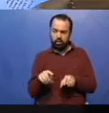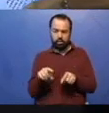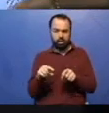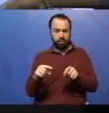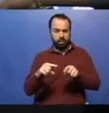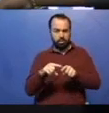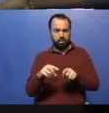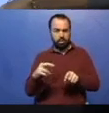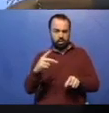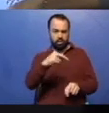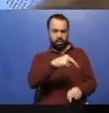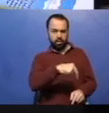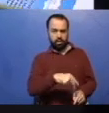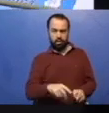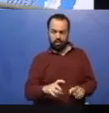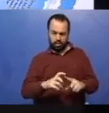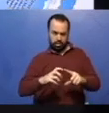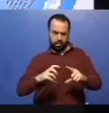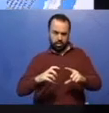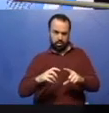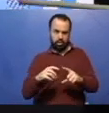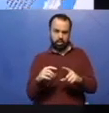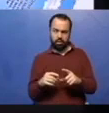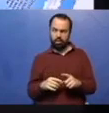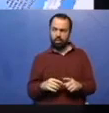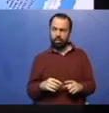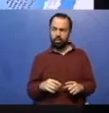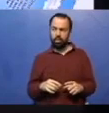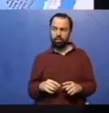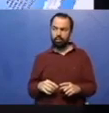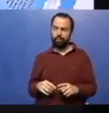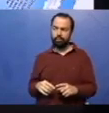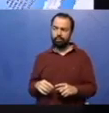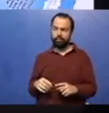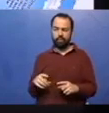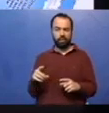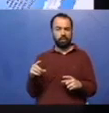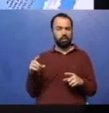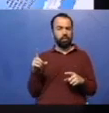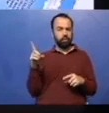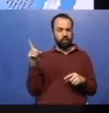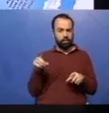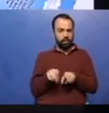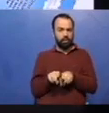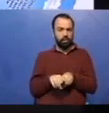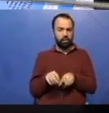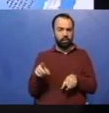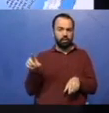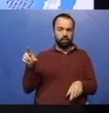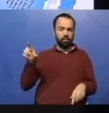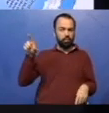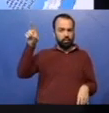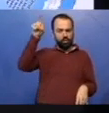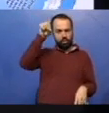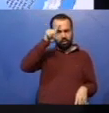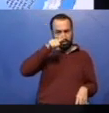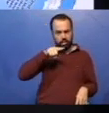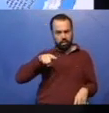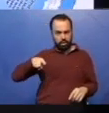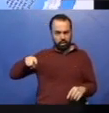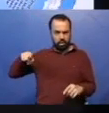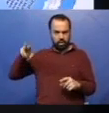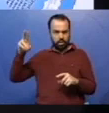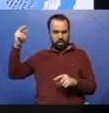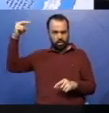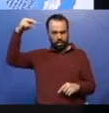e a parte mais baixa. Aqui onde estão as nuvens, você também vai recortar essas nuvens,